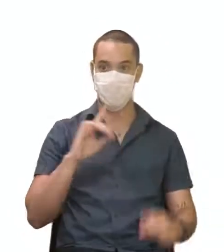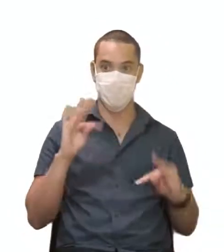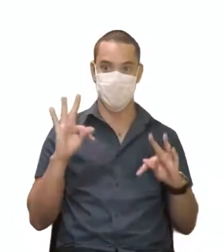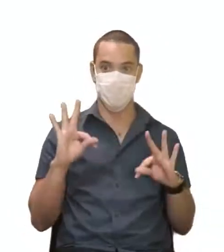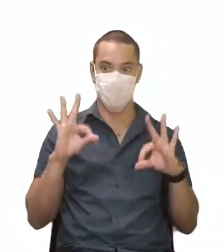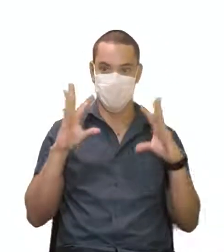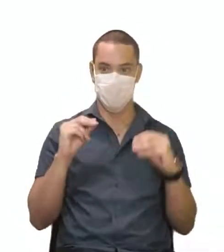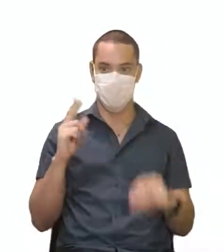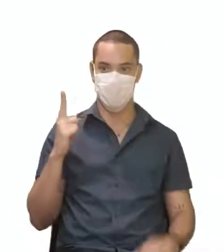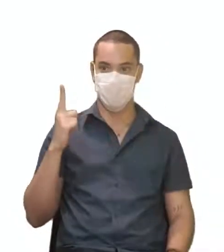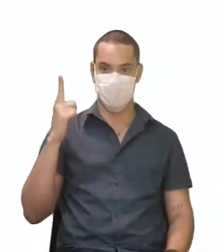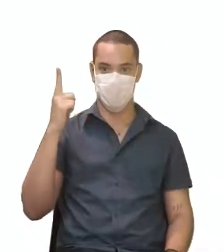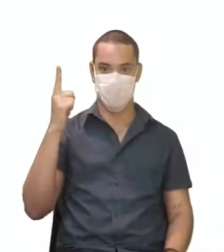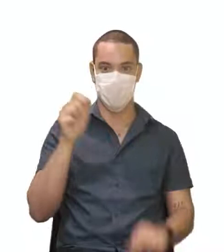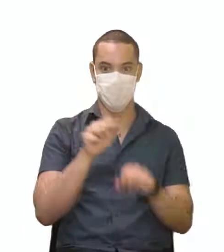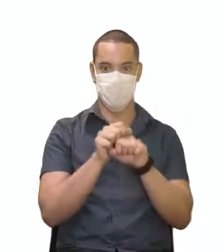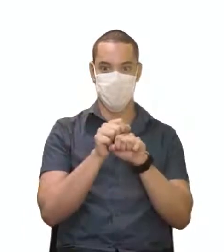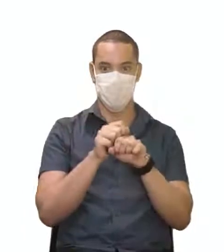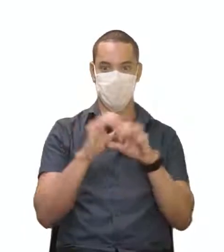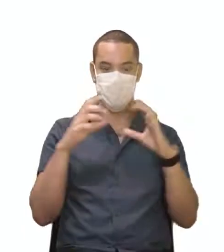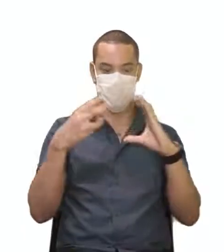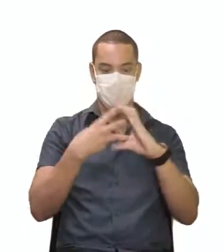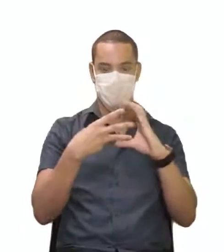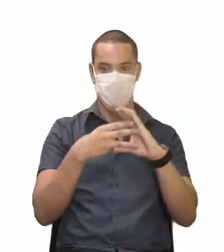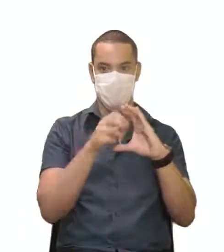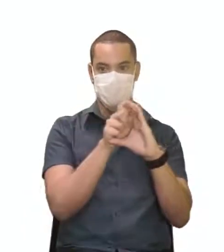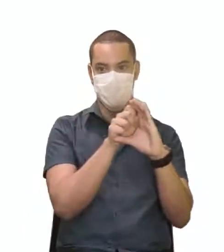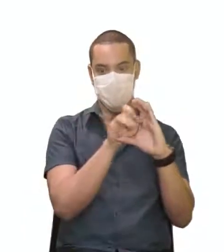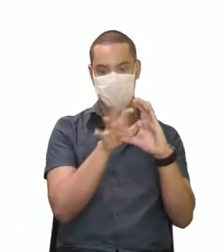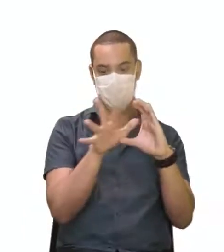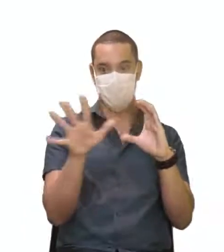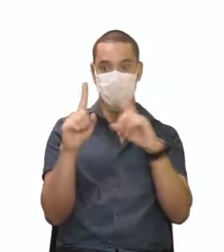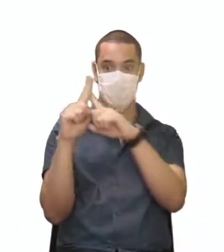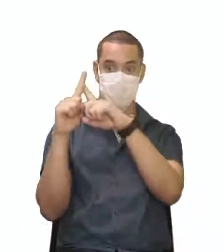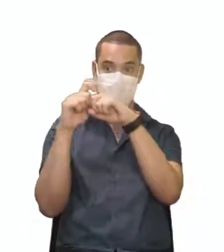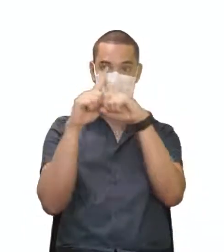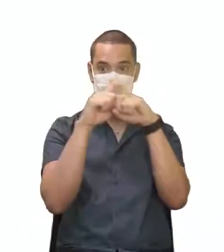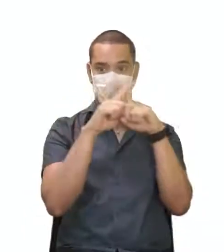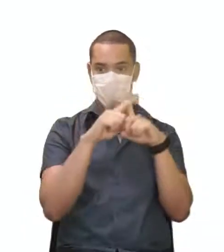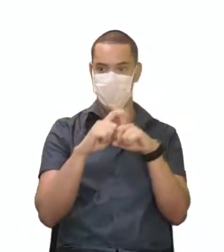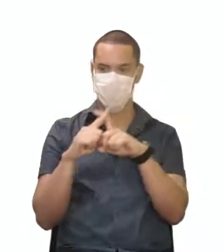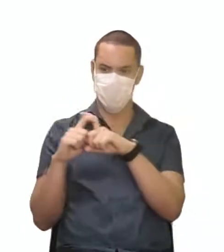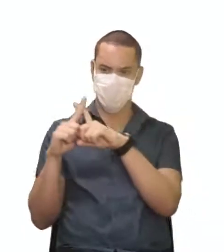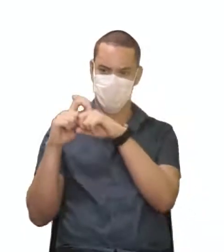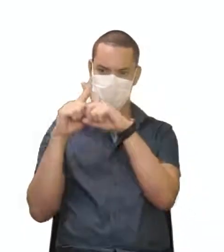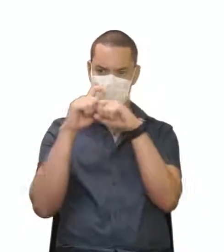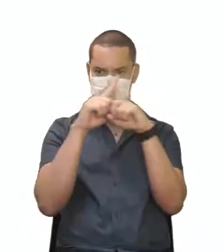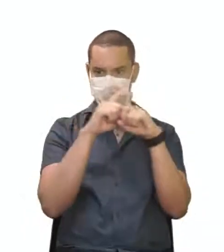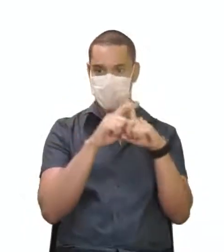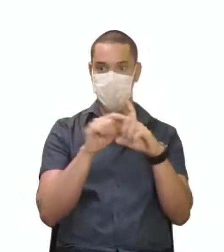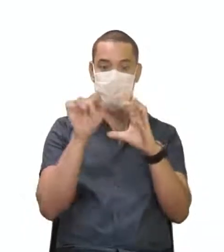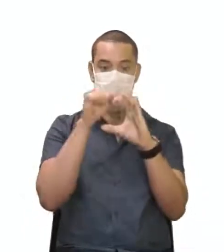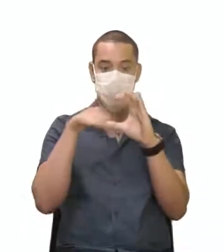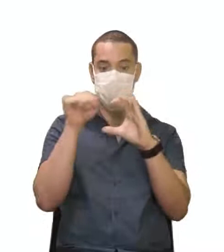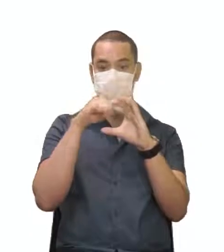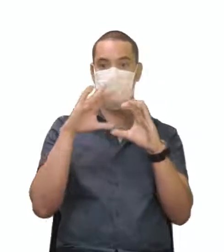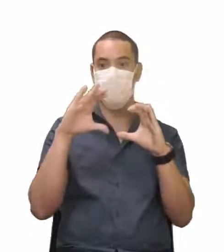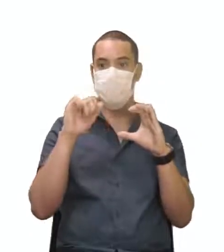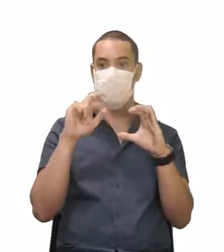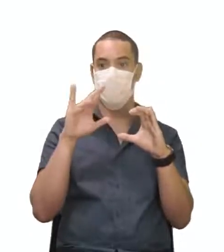que vão se ligar a esses cromossomos. Aqui na imagem a gente ainda está vendo a carioteca, mas ela vai